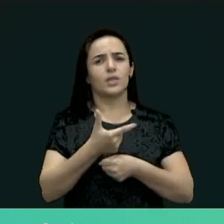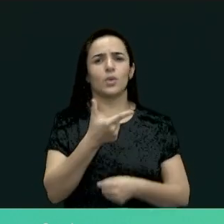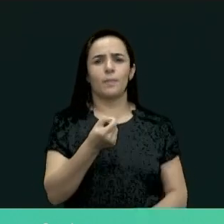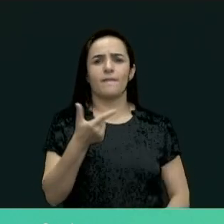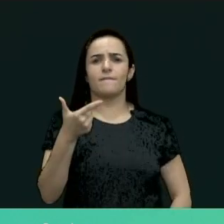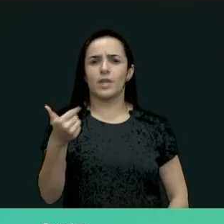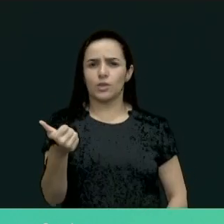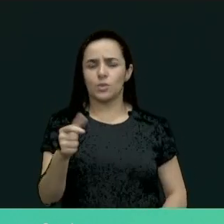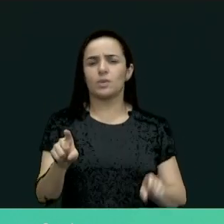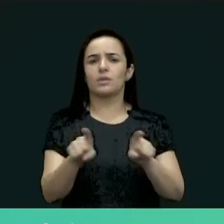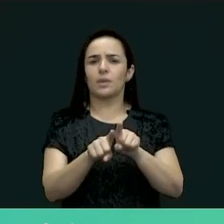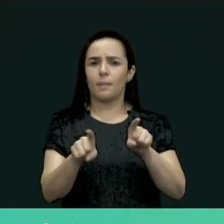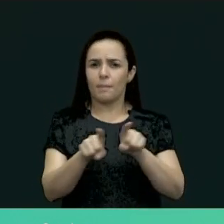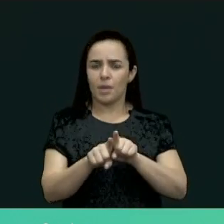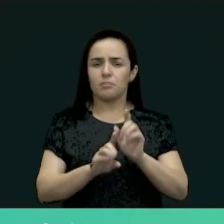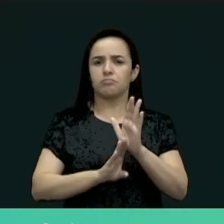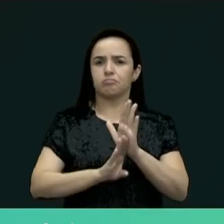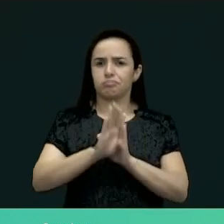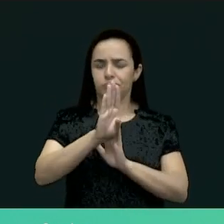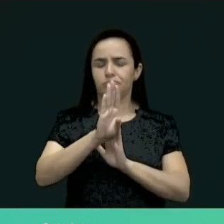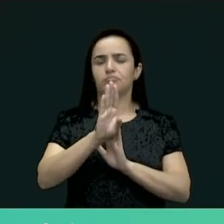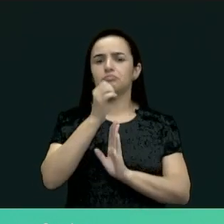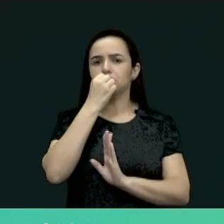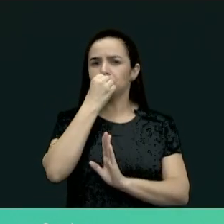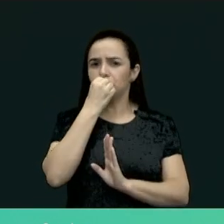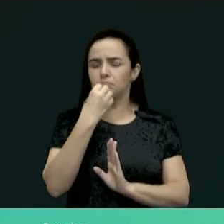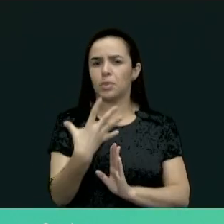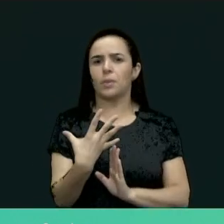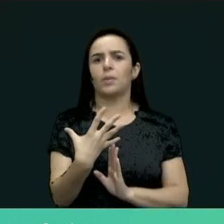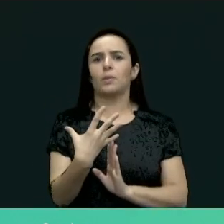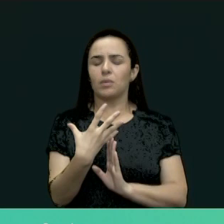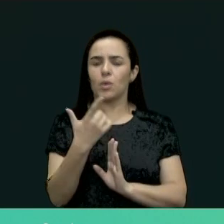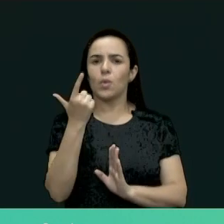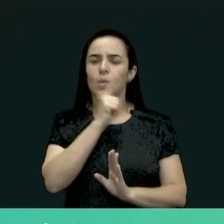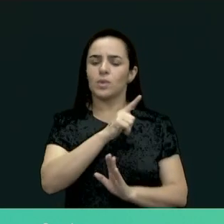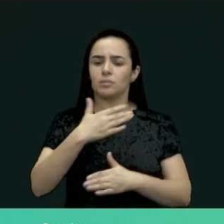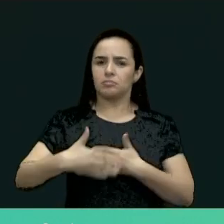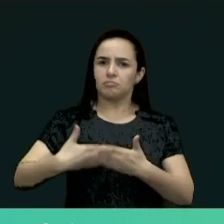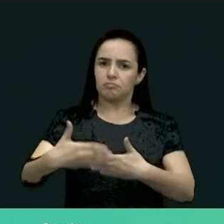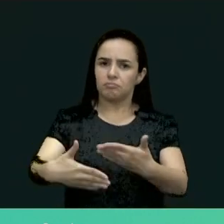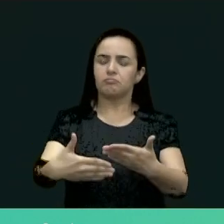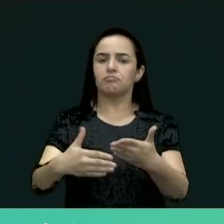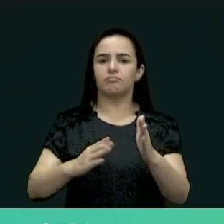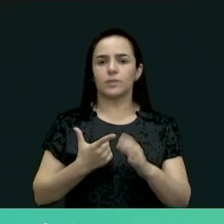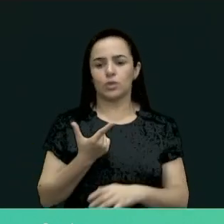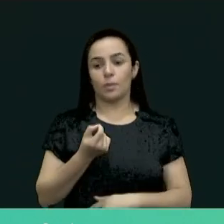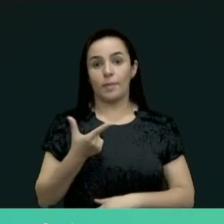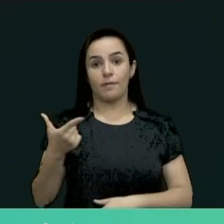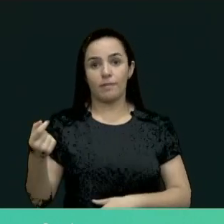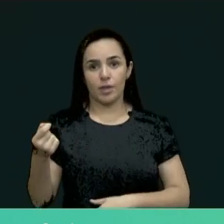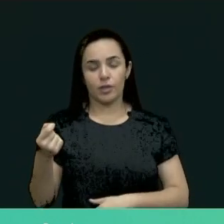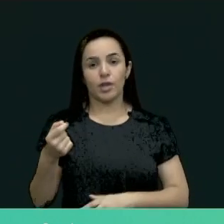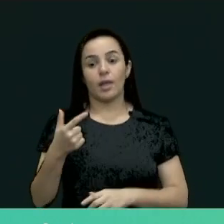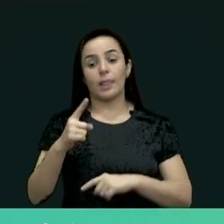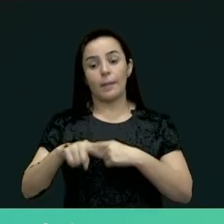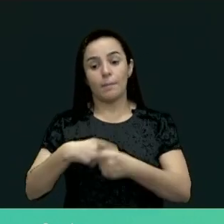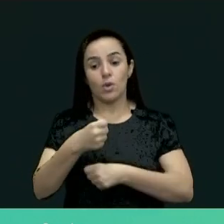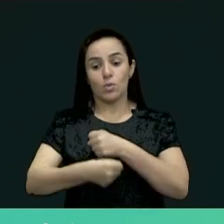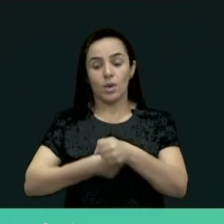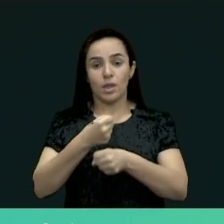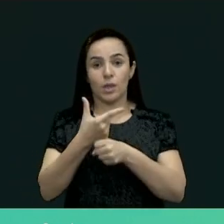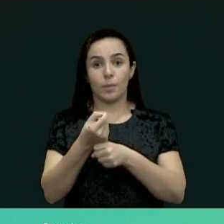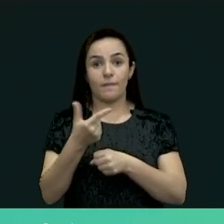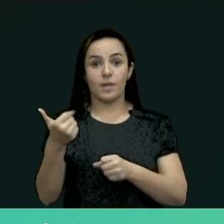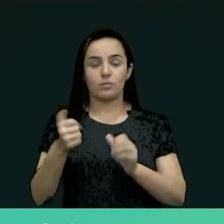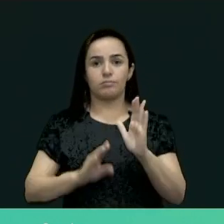também, uma capacidade instalada muito alta, próxima ao que foi instalado em 2020. E o